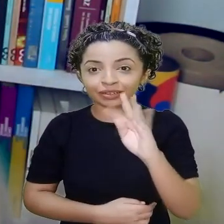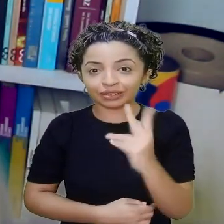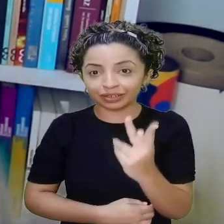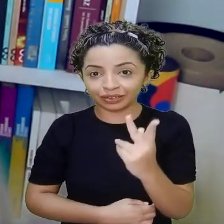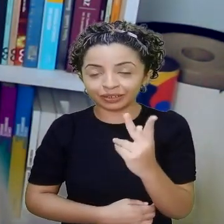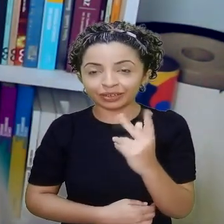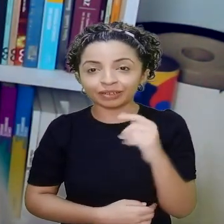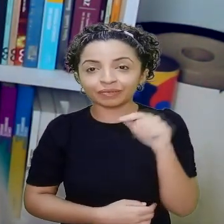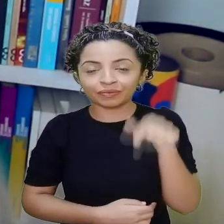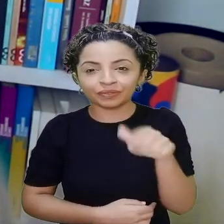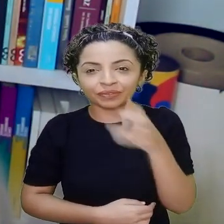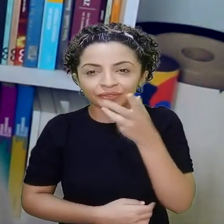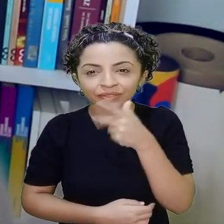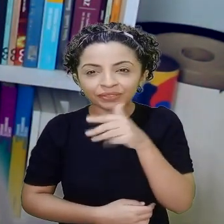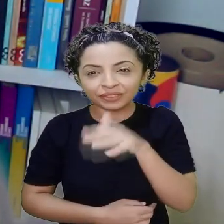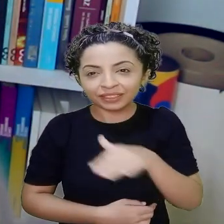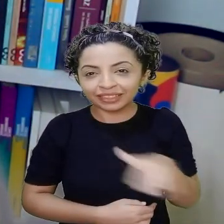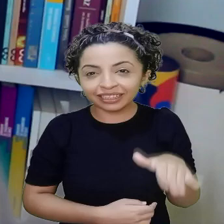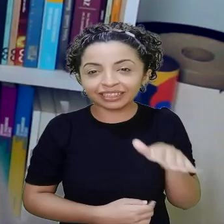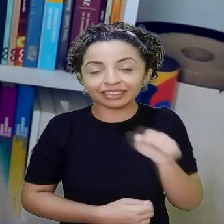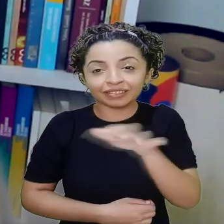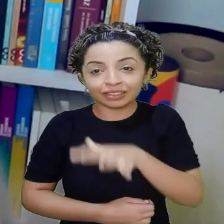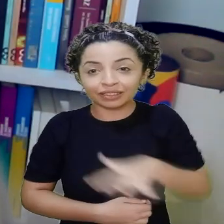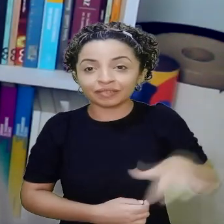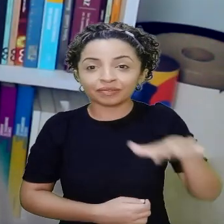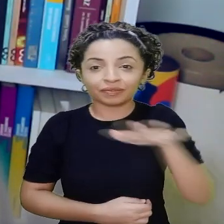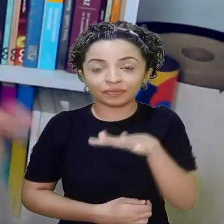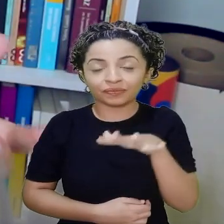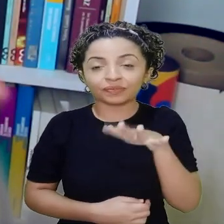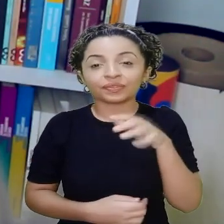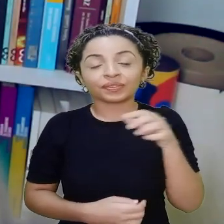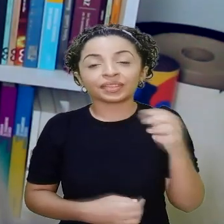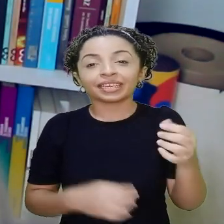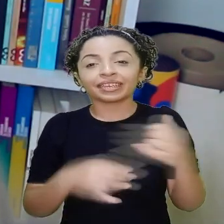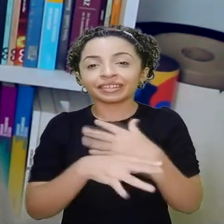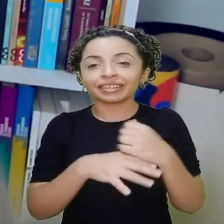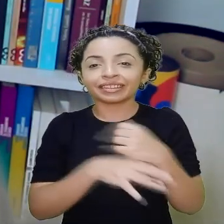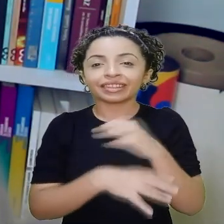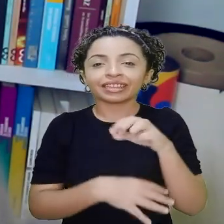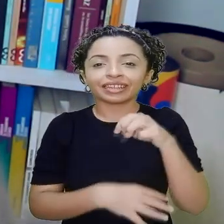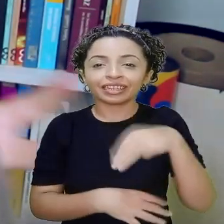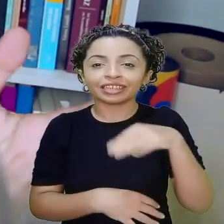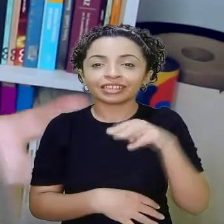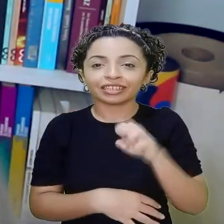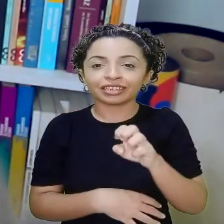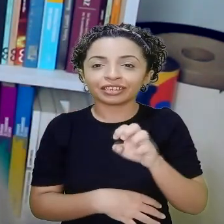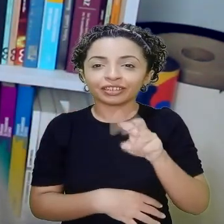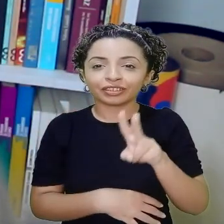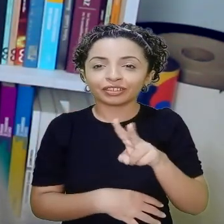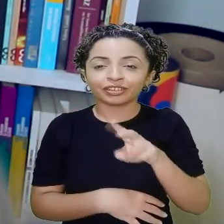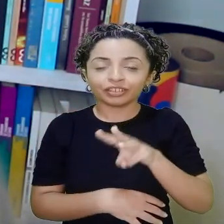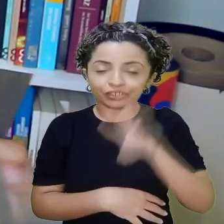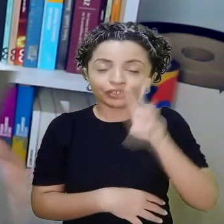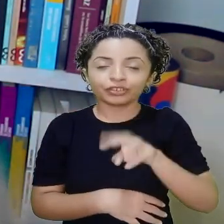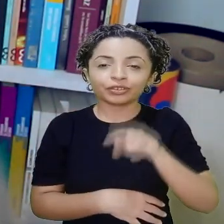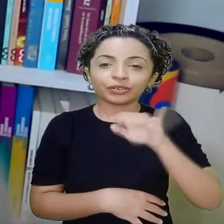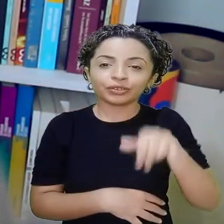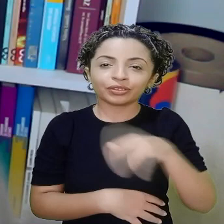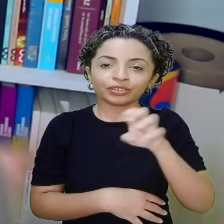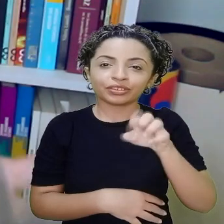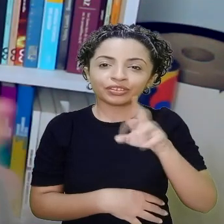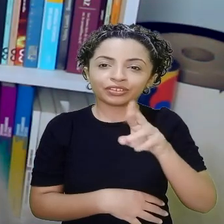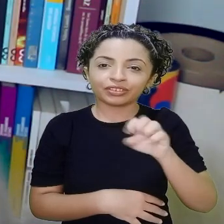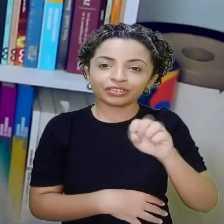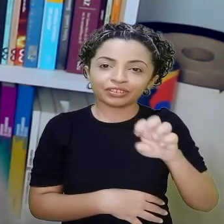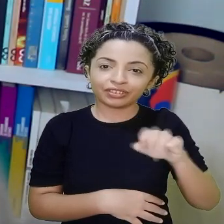como personagem. O personagem é o Philip Roth, na sua Newark de infância, na vizinhança dele